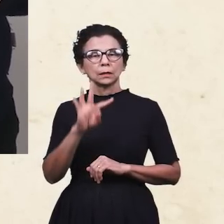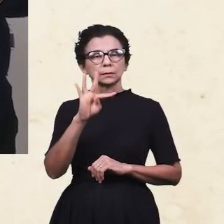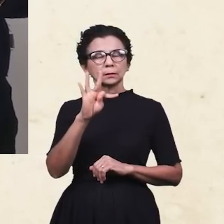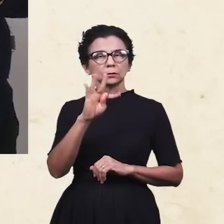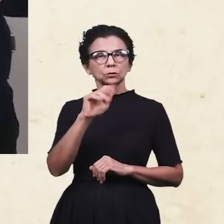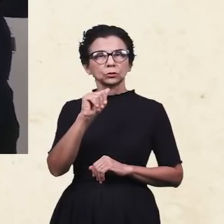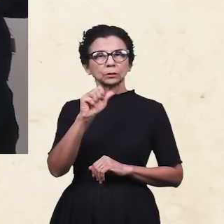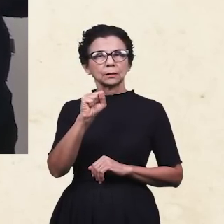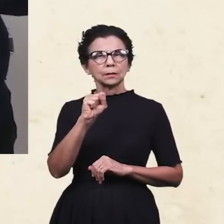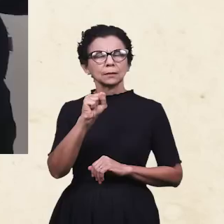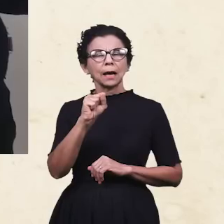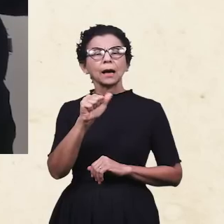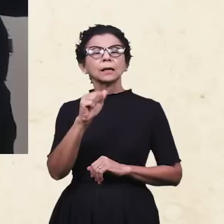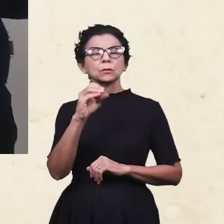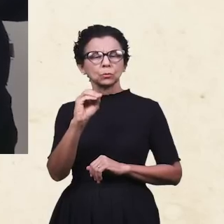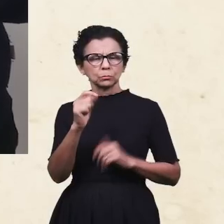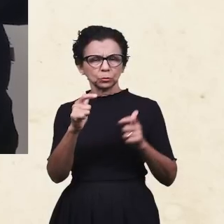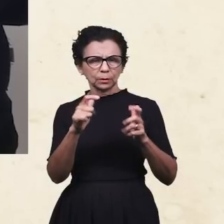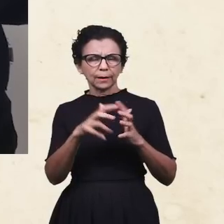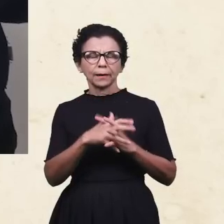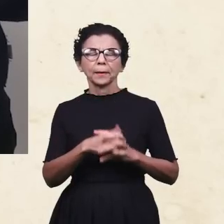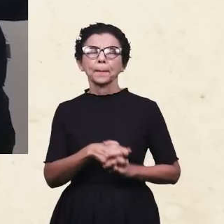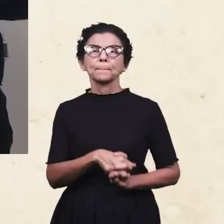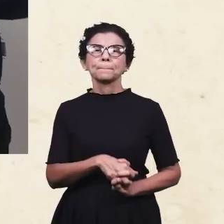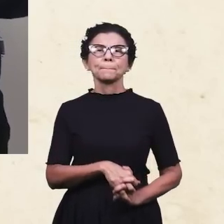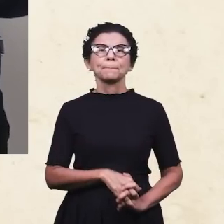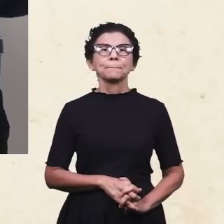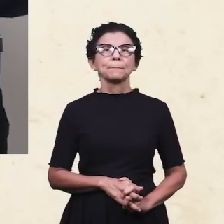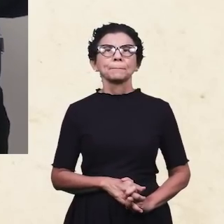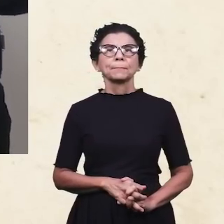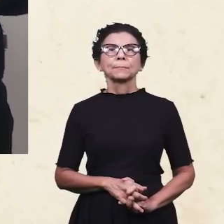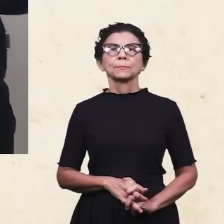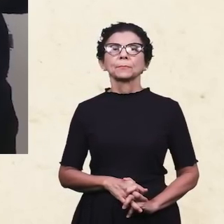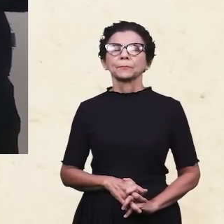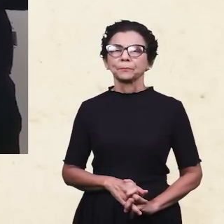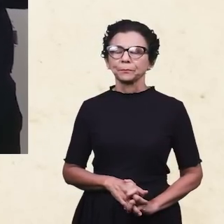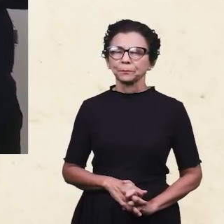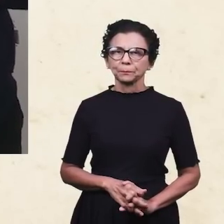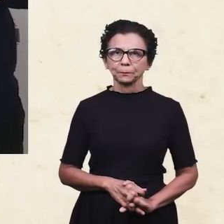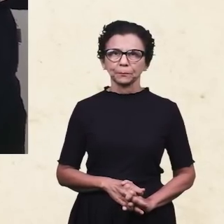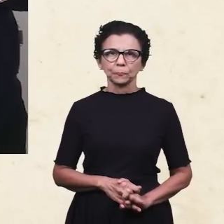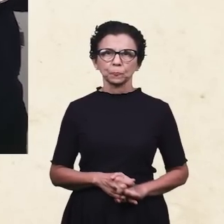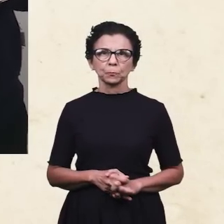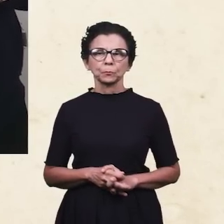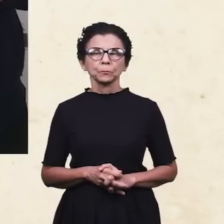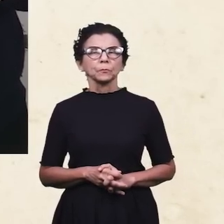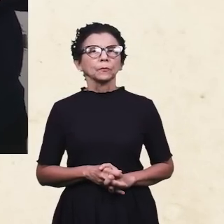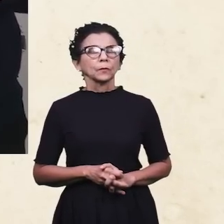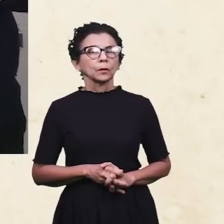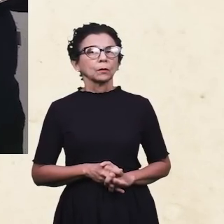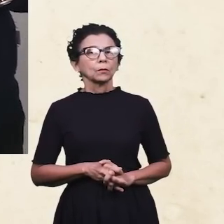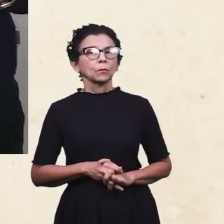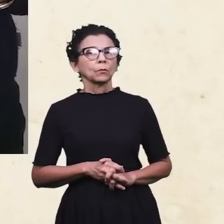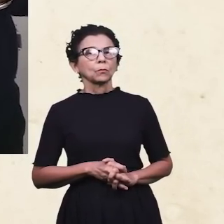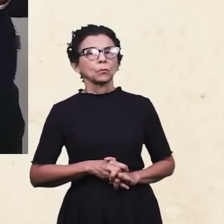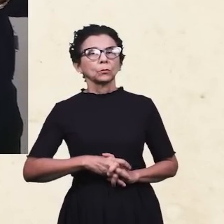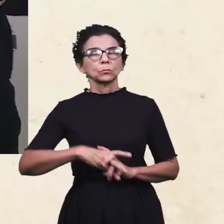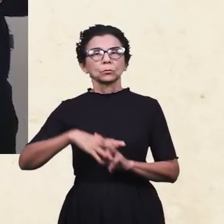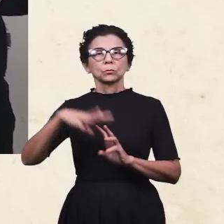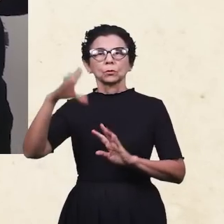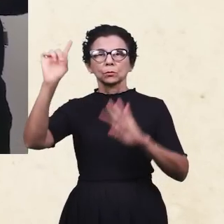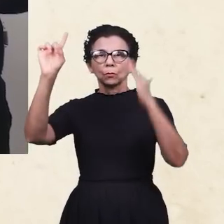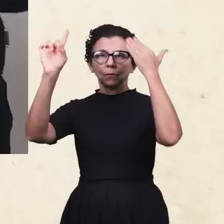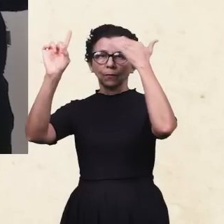é a bênção que nós temos quando colocados nas mãos do Senhor, somos guiados